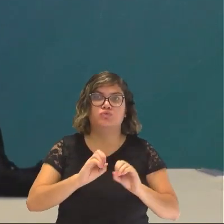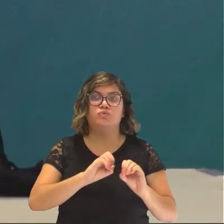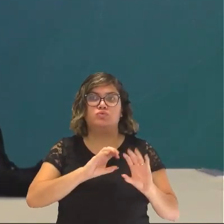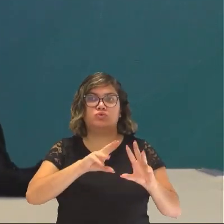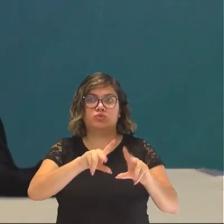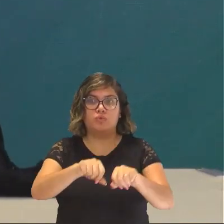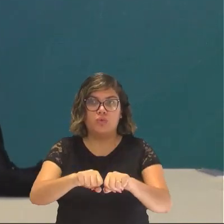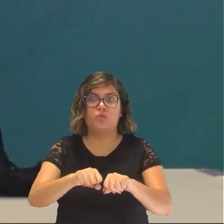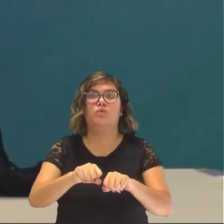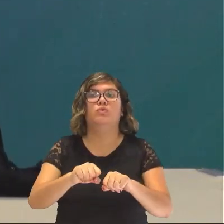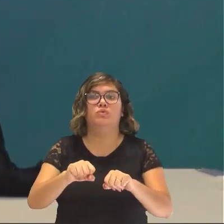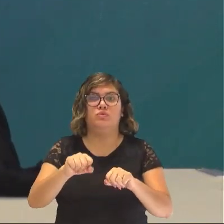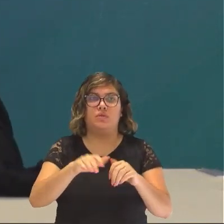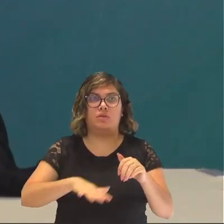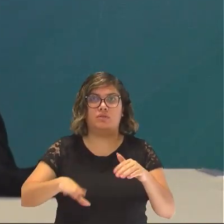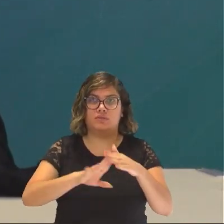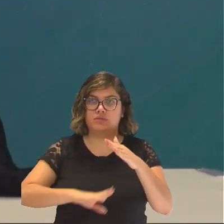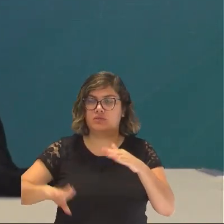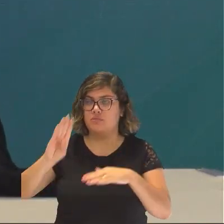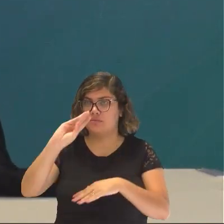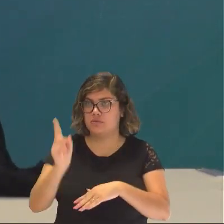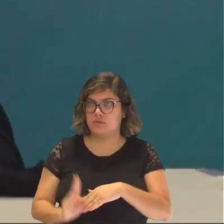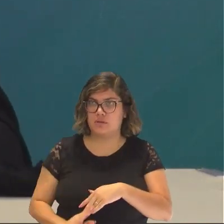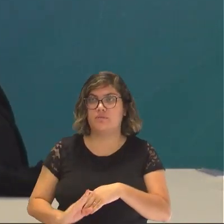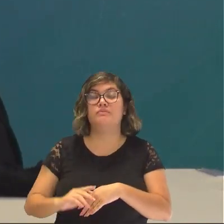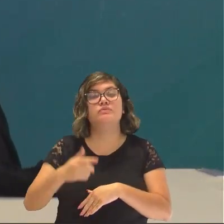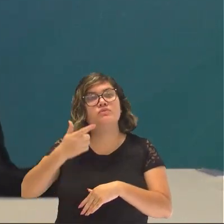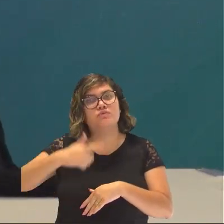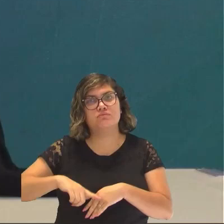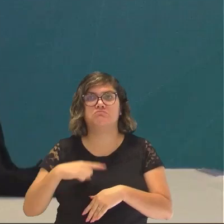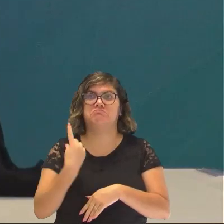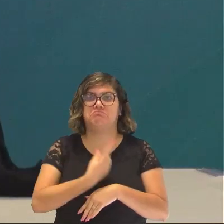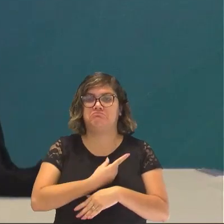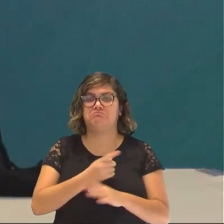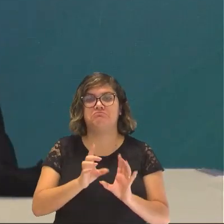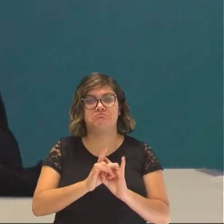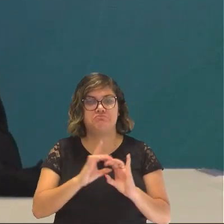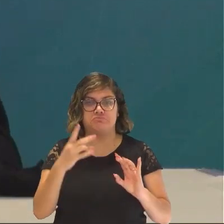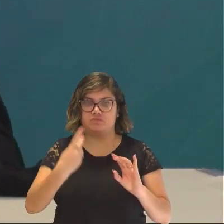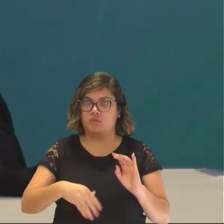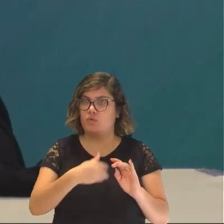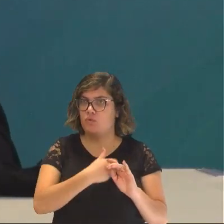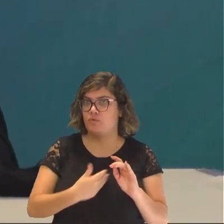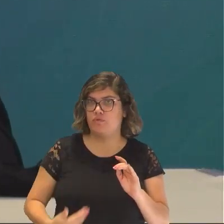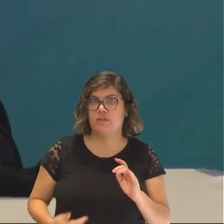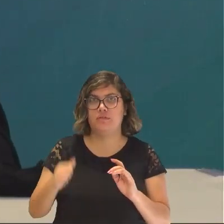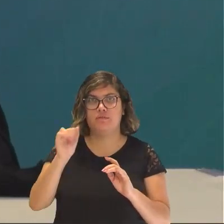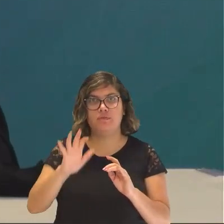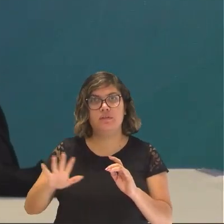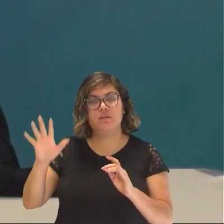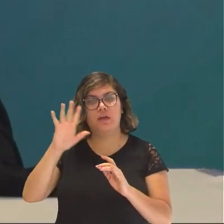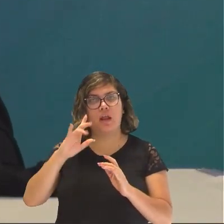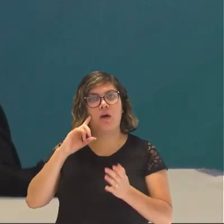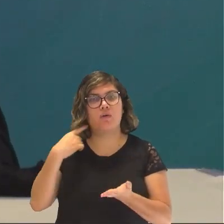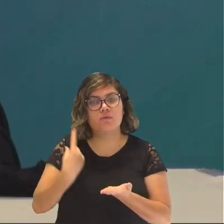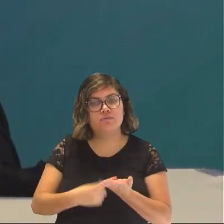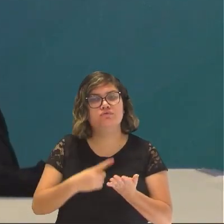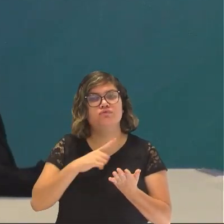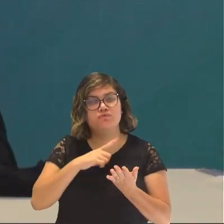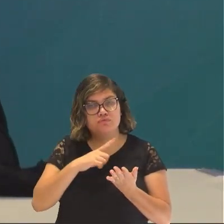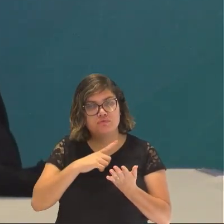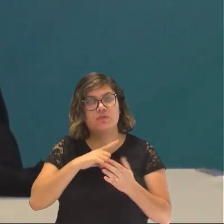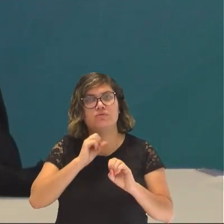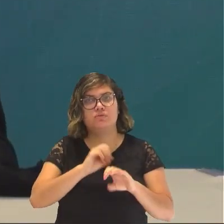universitário brasileiro. Então, mais uma vez, a gente se coloca à disposição do governo federal, fazendo votos que a gente consiga ter uma educação